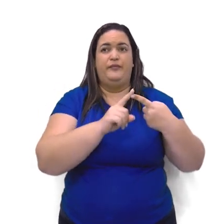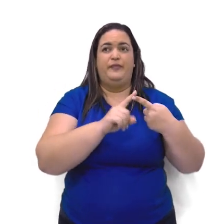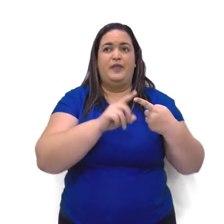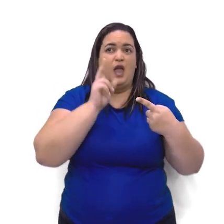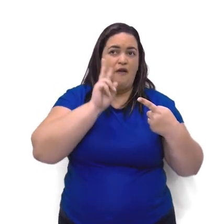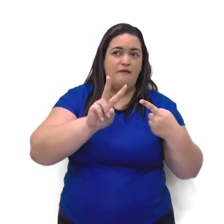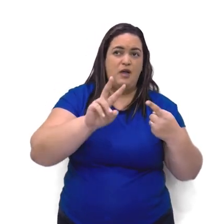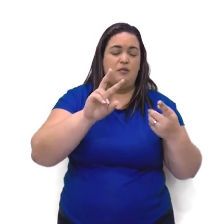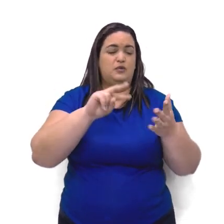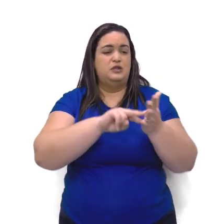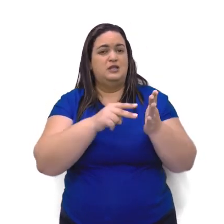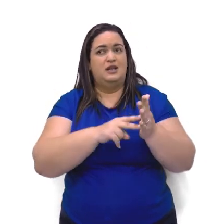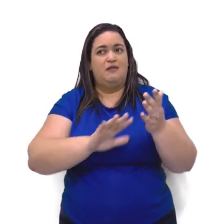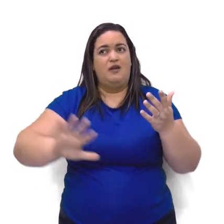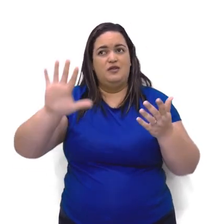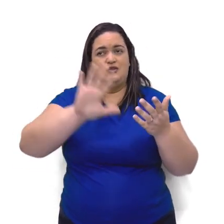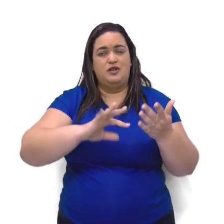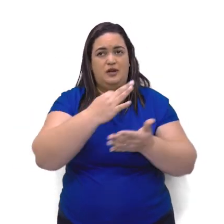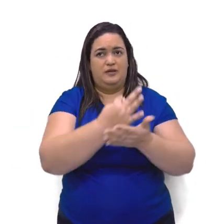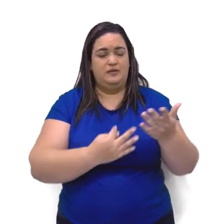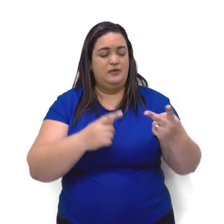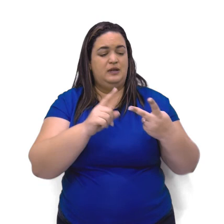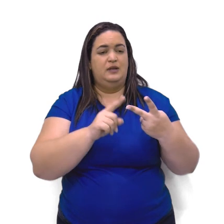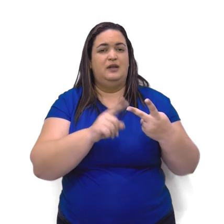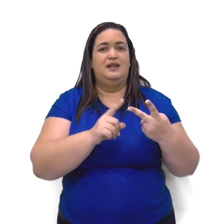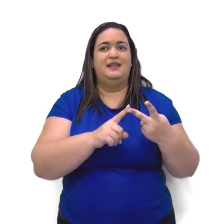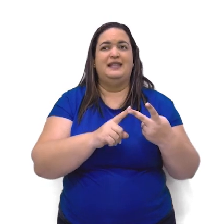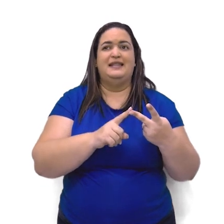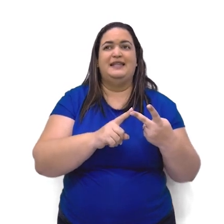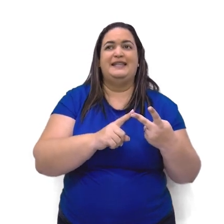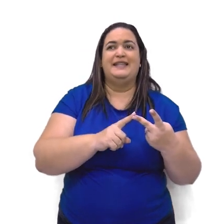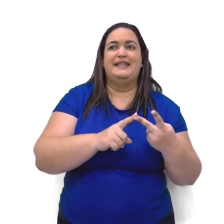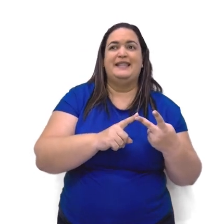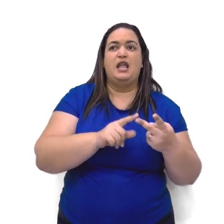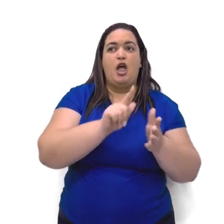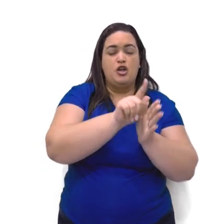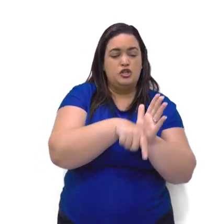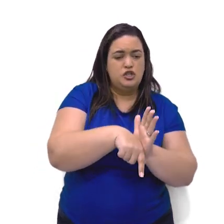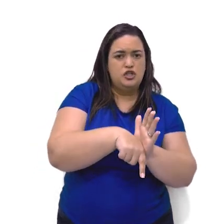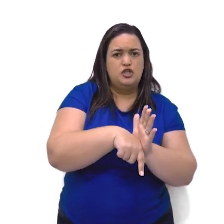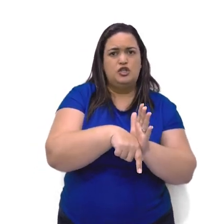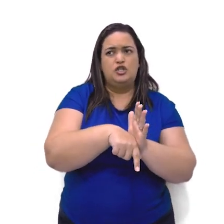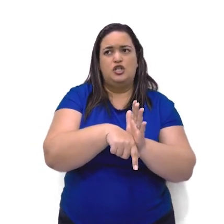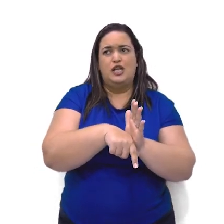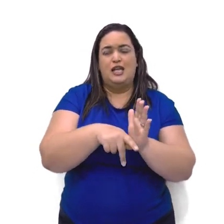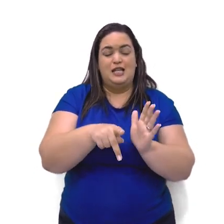dos textos, recordamos como se organiza o gênero página de diário,